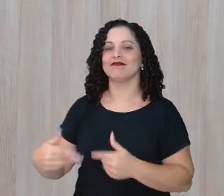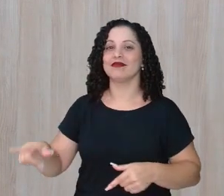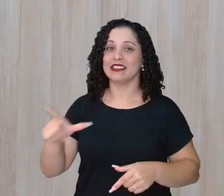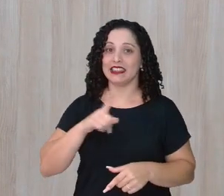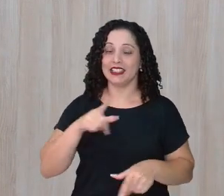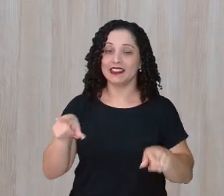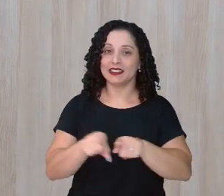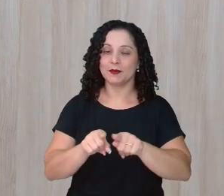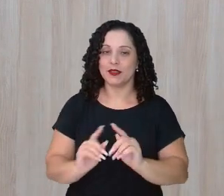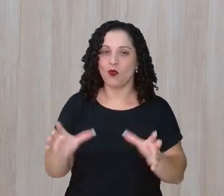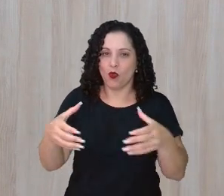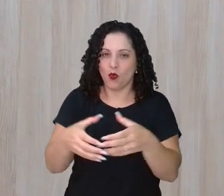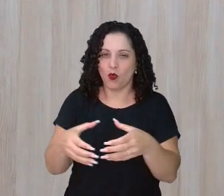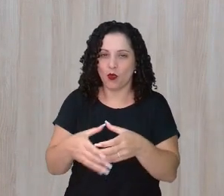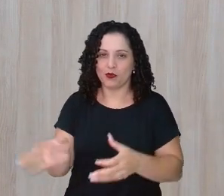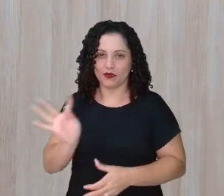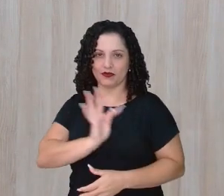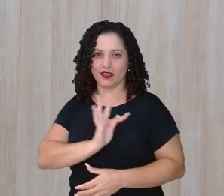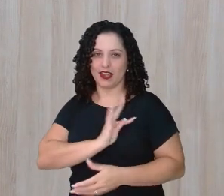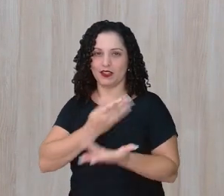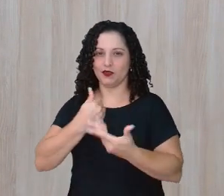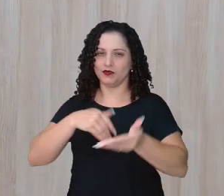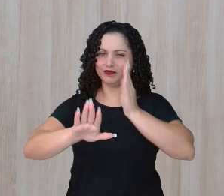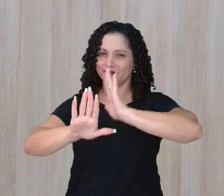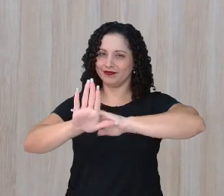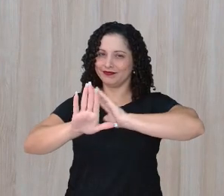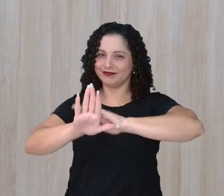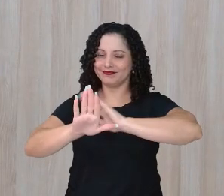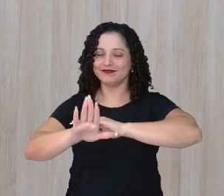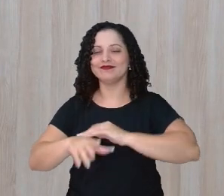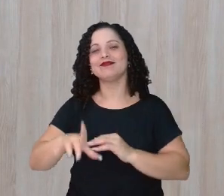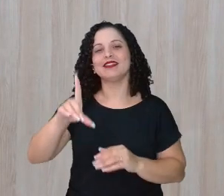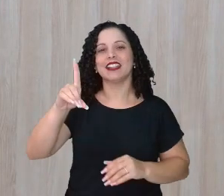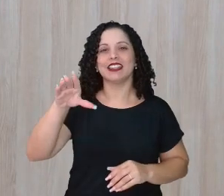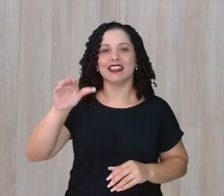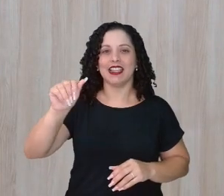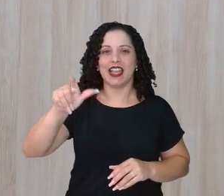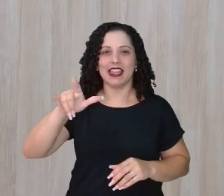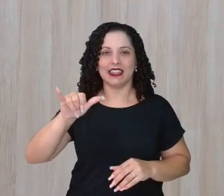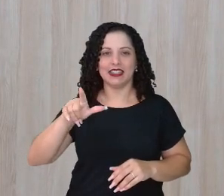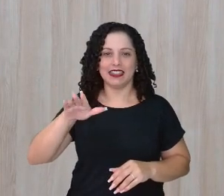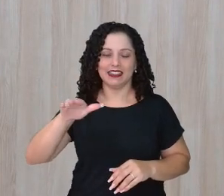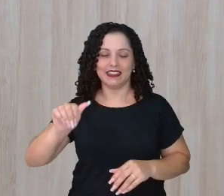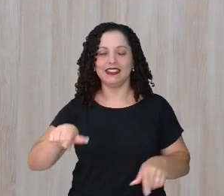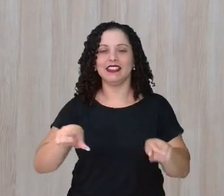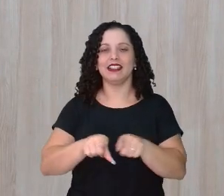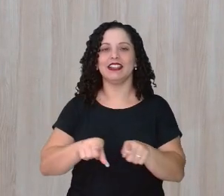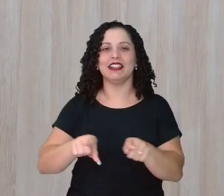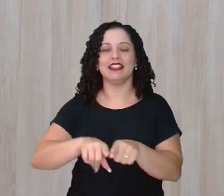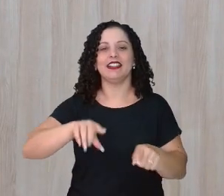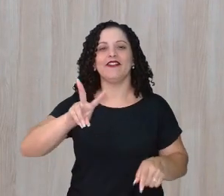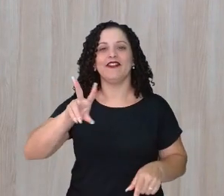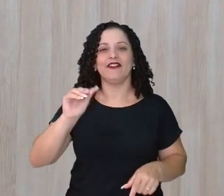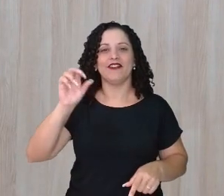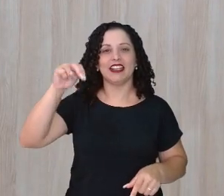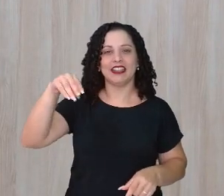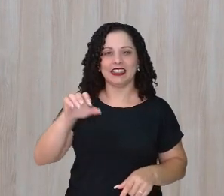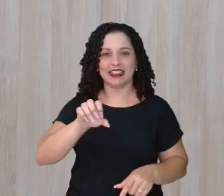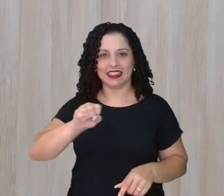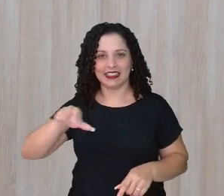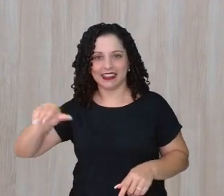aqui na produção também, Dalila, Vanessa, minha xará, Billy, fazendo essa aula ficar